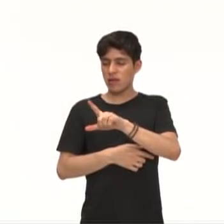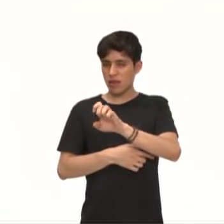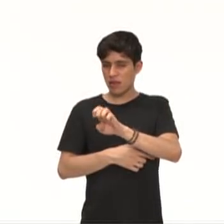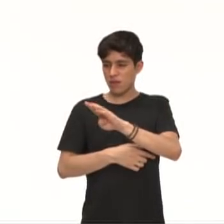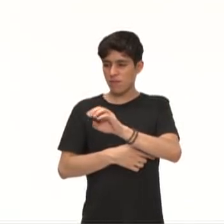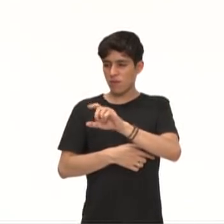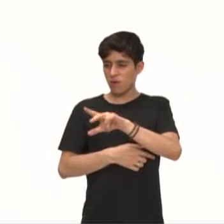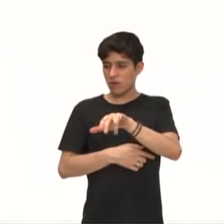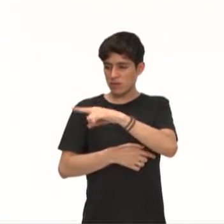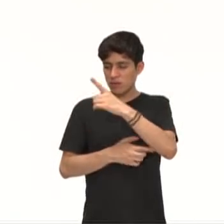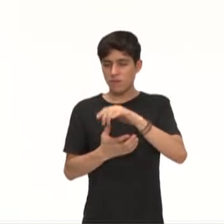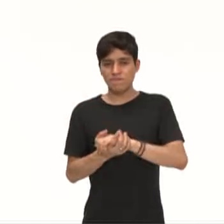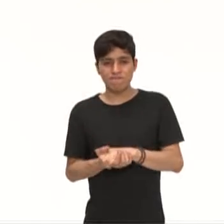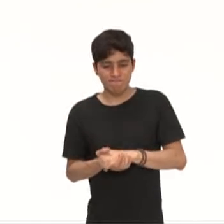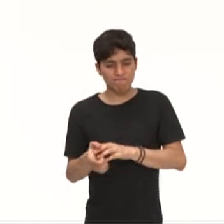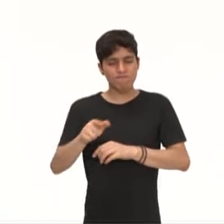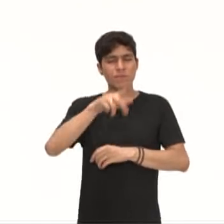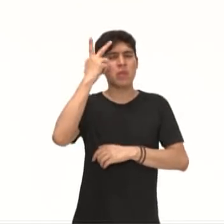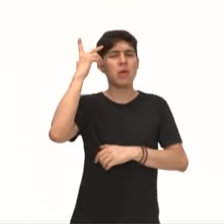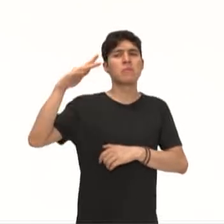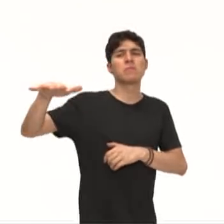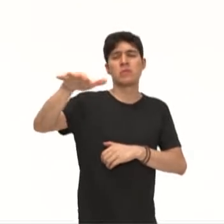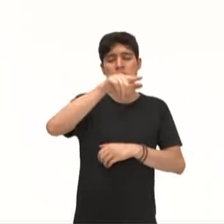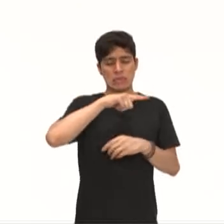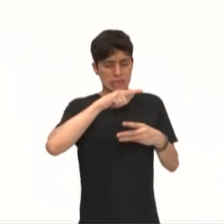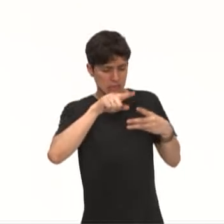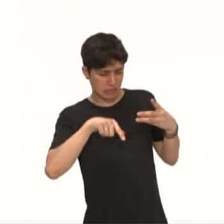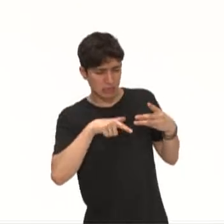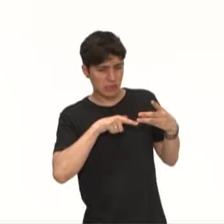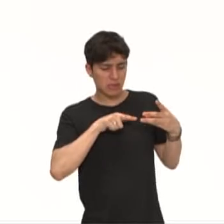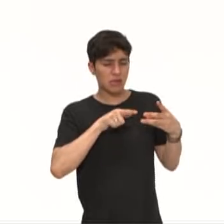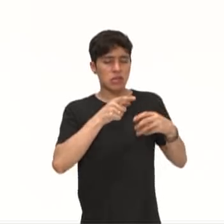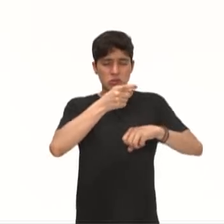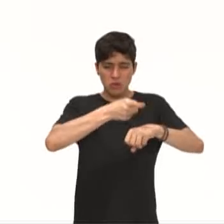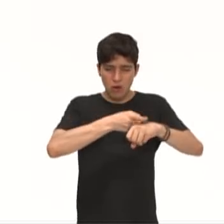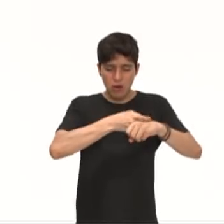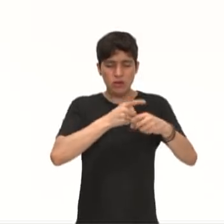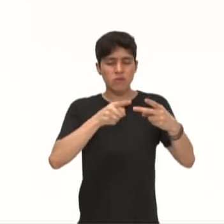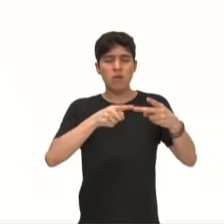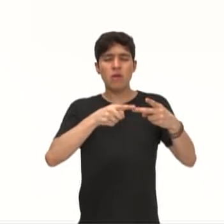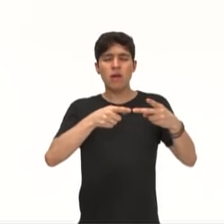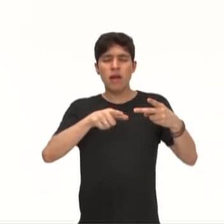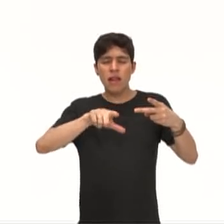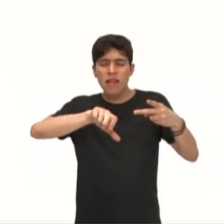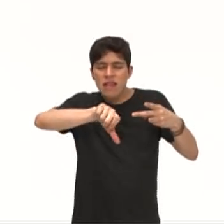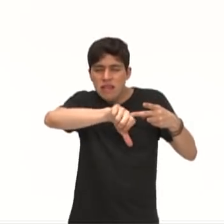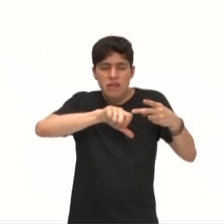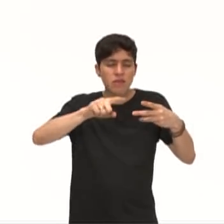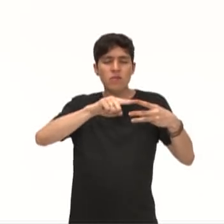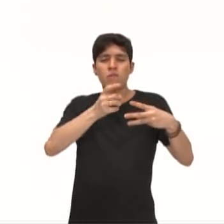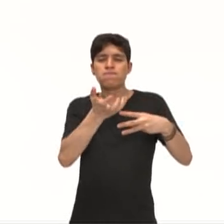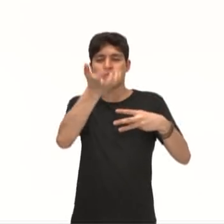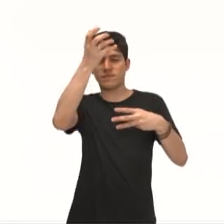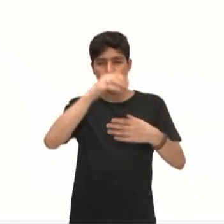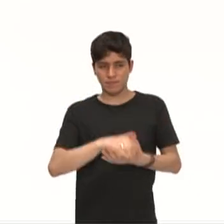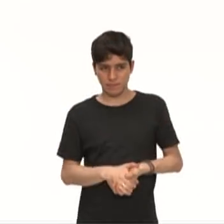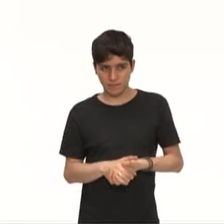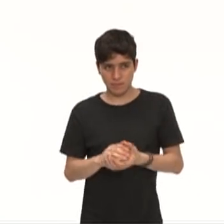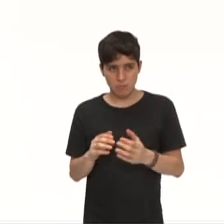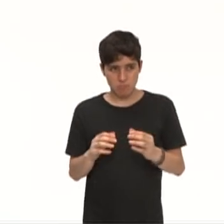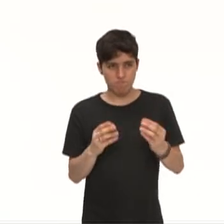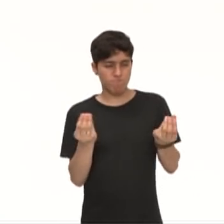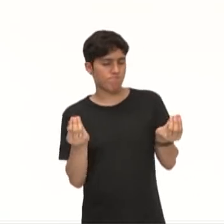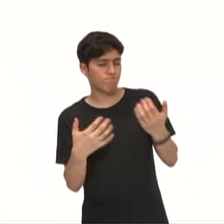temperatura ambiente, eles podem se apresentar nos 3 estados, sólido, líquido ou gasoso. Os compostos moleculares, eles podem